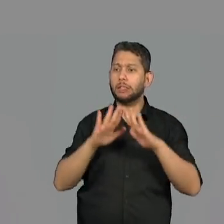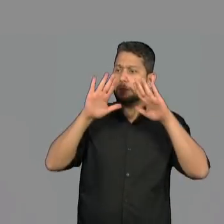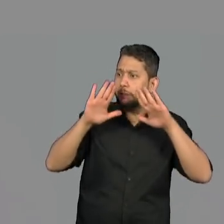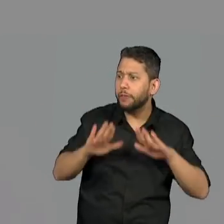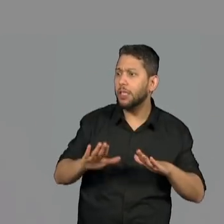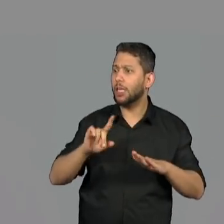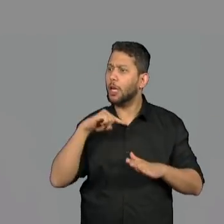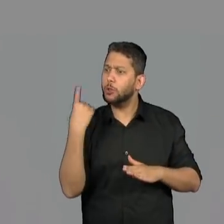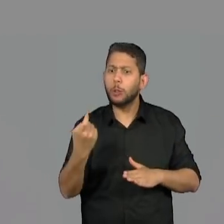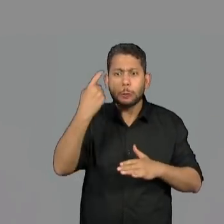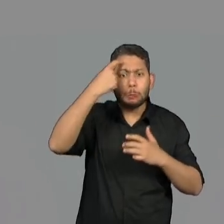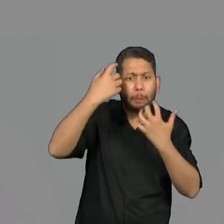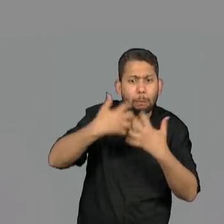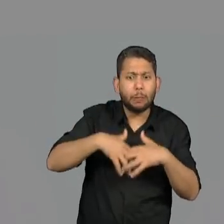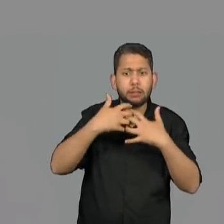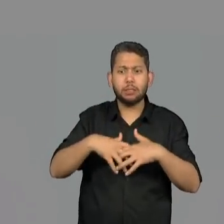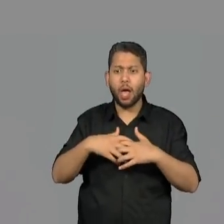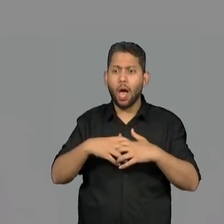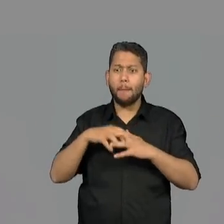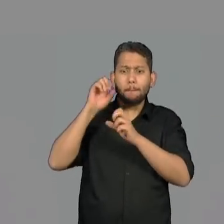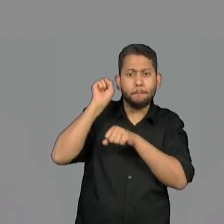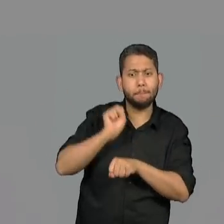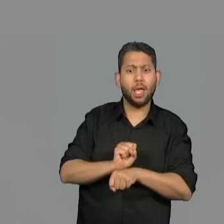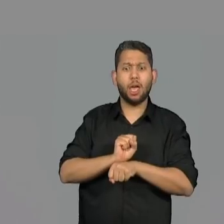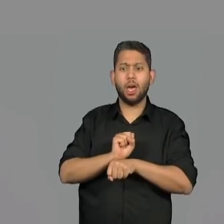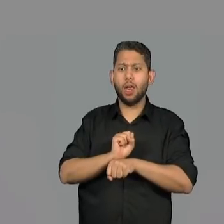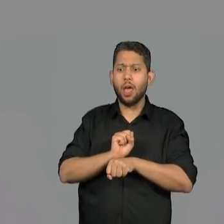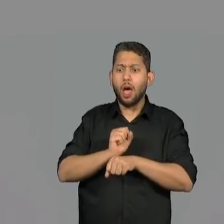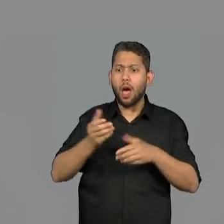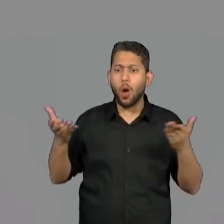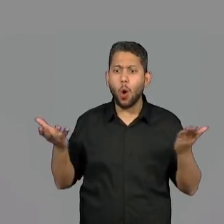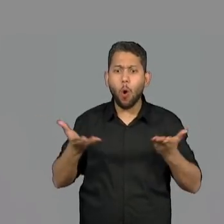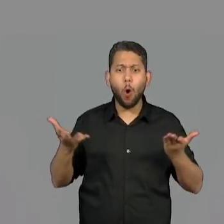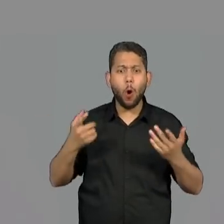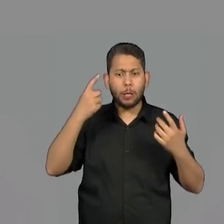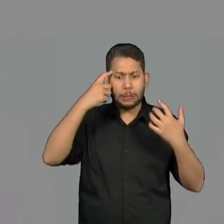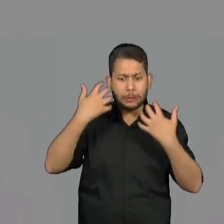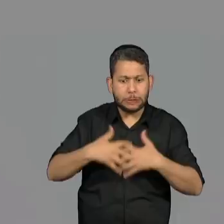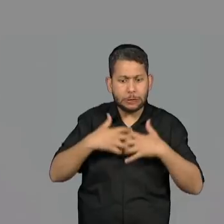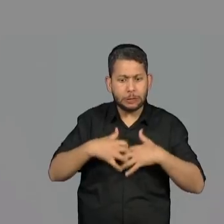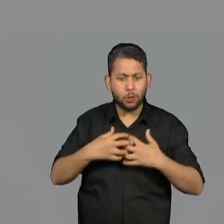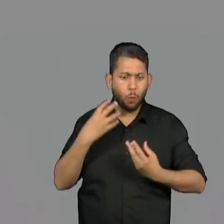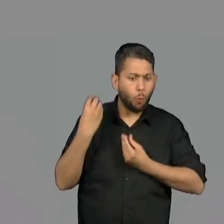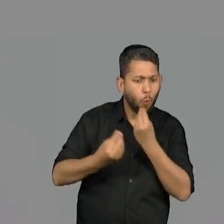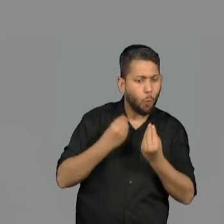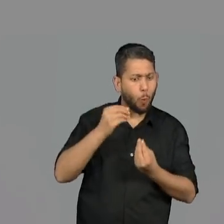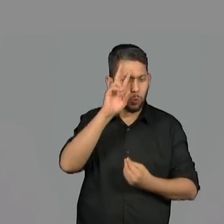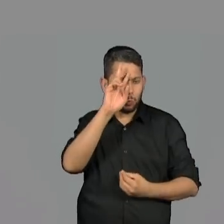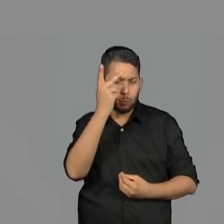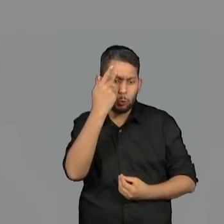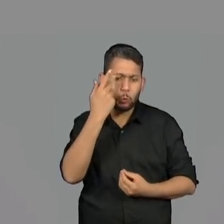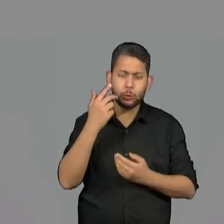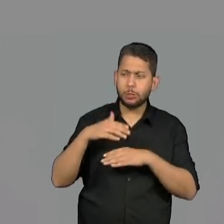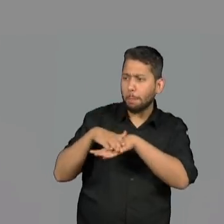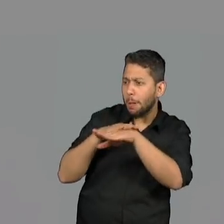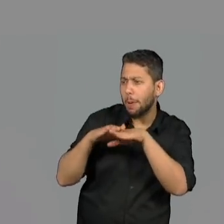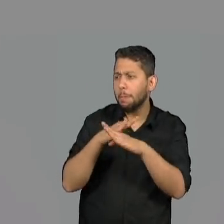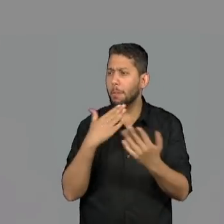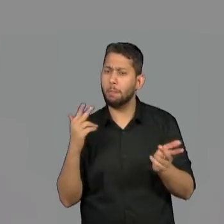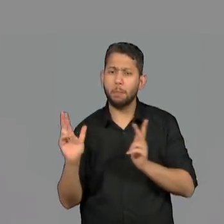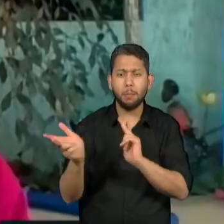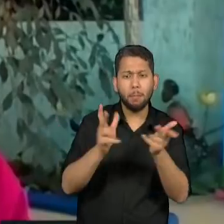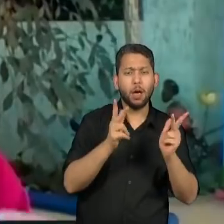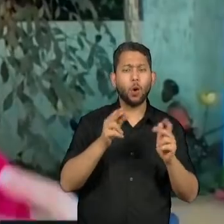vai parar o mundo e a gente vai revisitar as formas que a gente tem de lidar com os outros seres